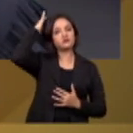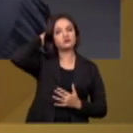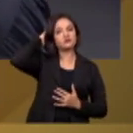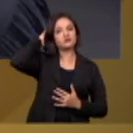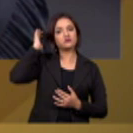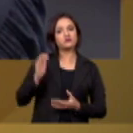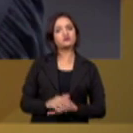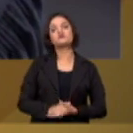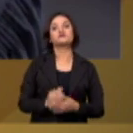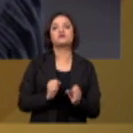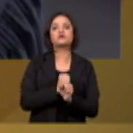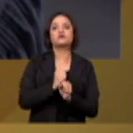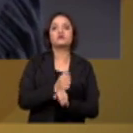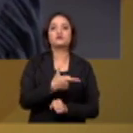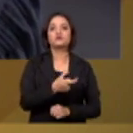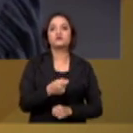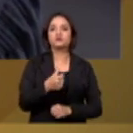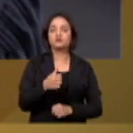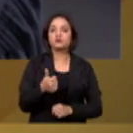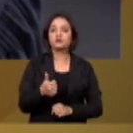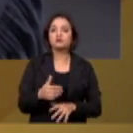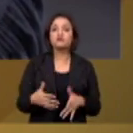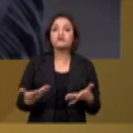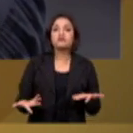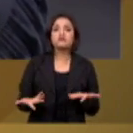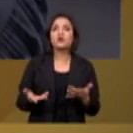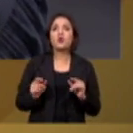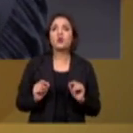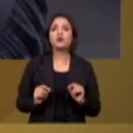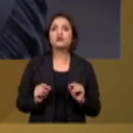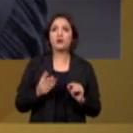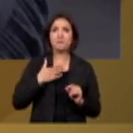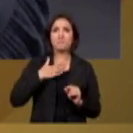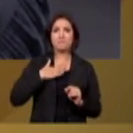esses 2011 falta de segurança